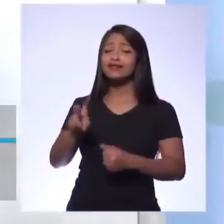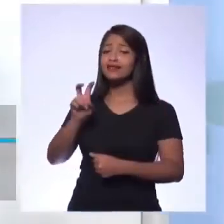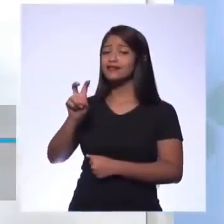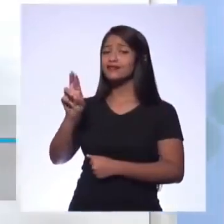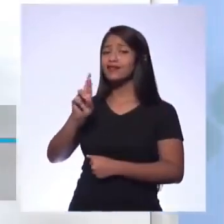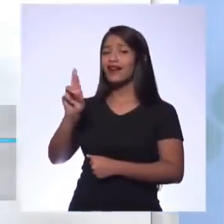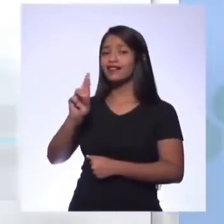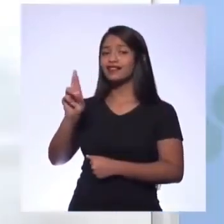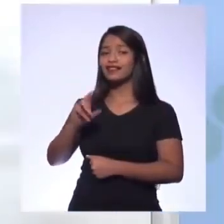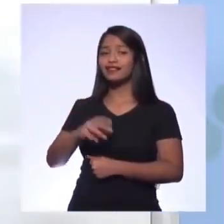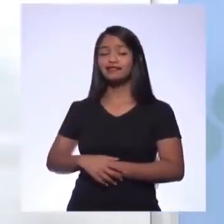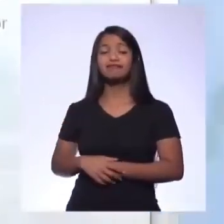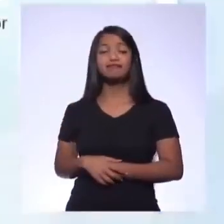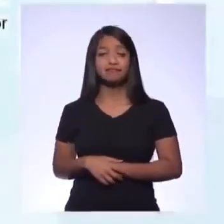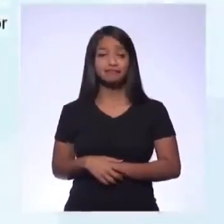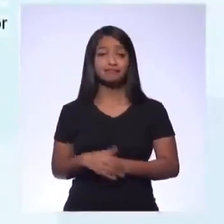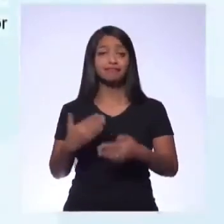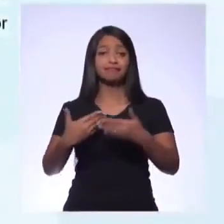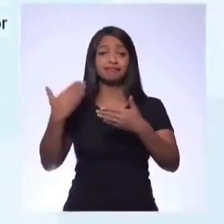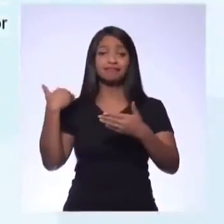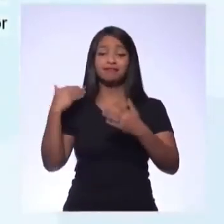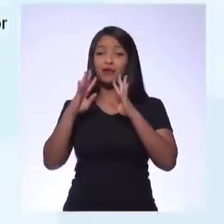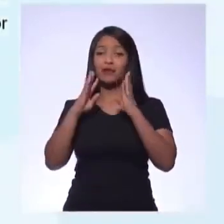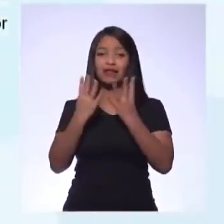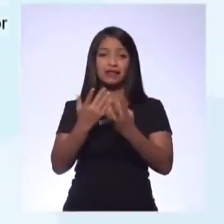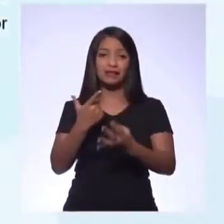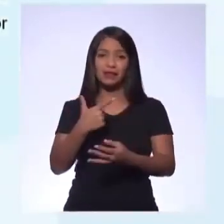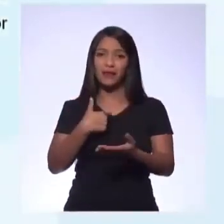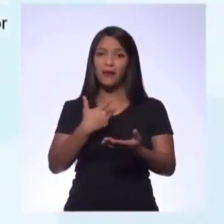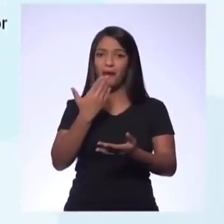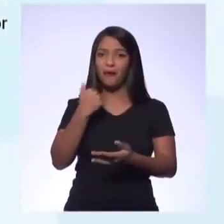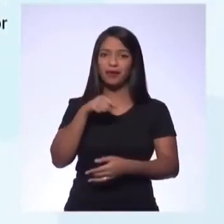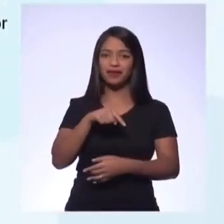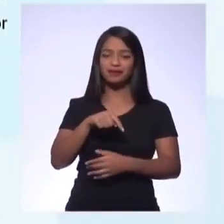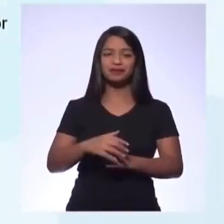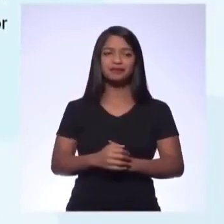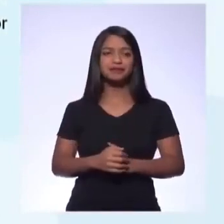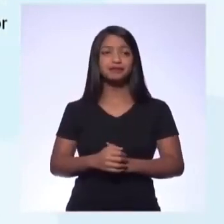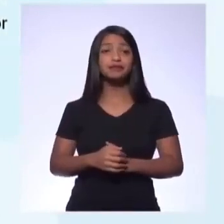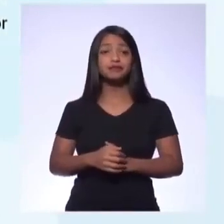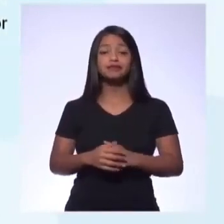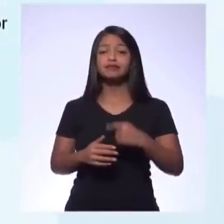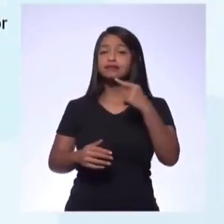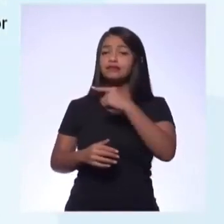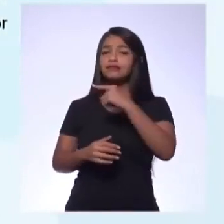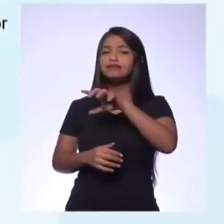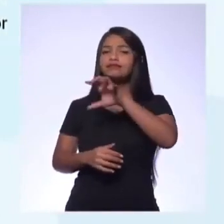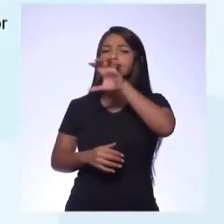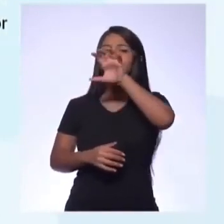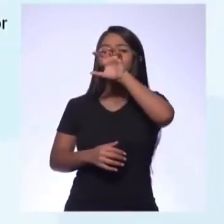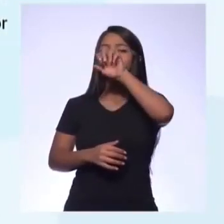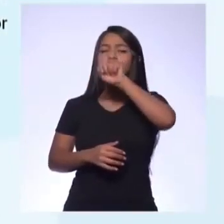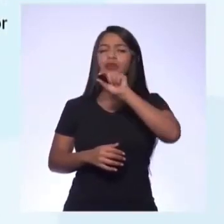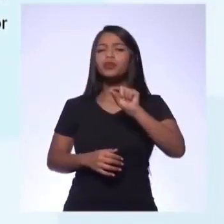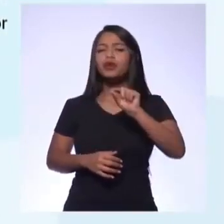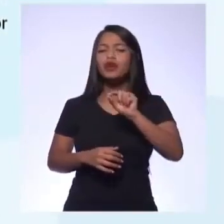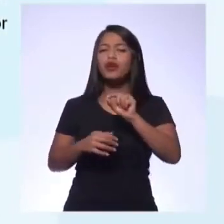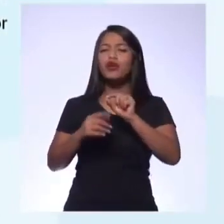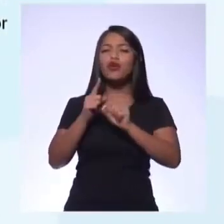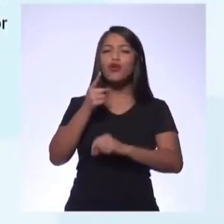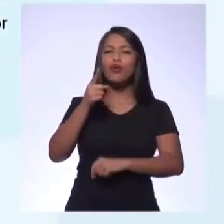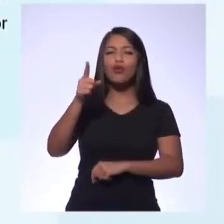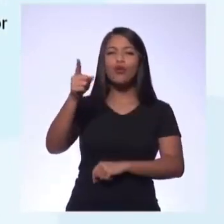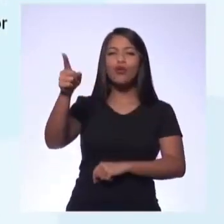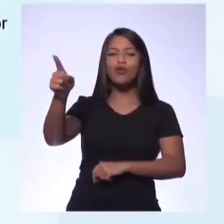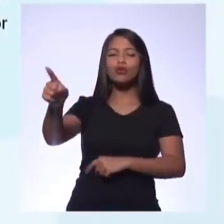pandemia. Olha o olfato aí, não sei se o professor Edjoel quer falar alguma coisa, mas o olfato ele é ligado por essa coisa do cheiro, né? De longe a gente